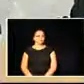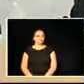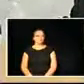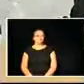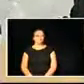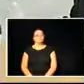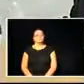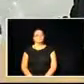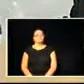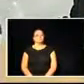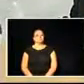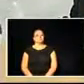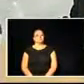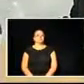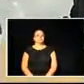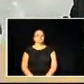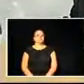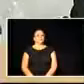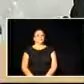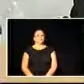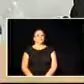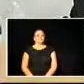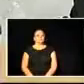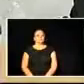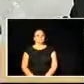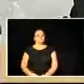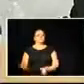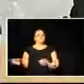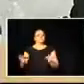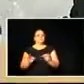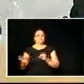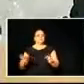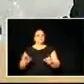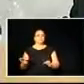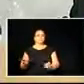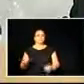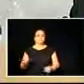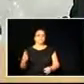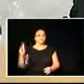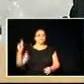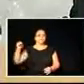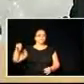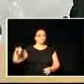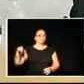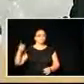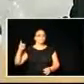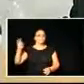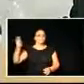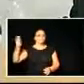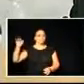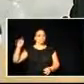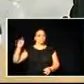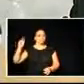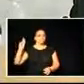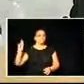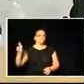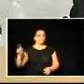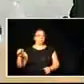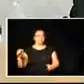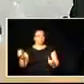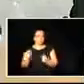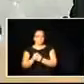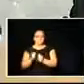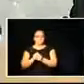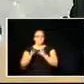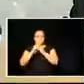Unital e da Escola Alfredo José Balbi. Artigo 1º. Fica concedido a partir de 1º